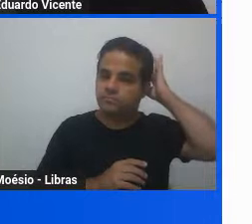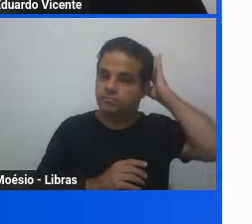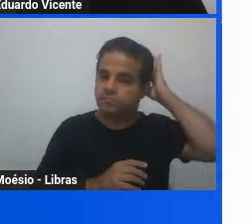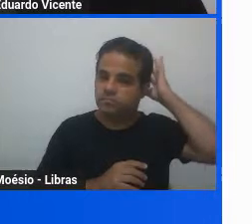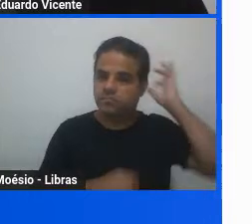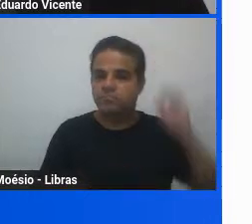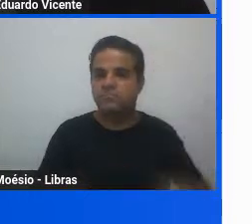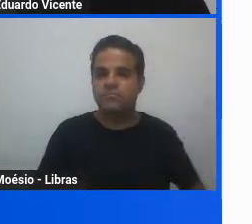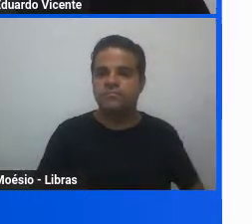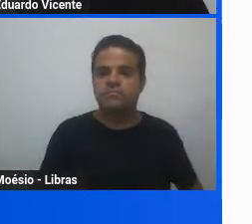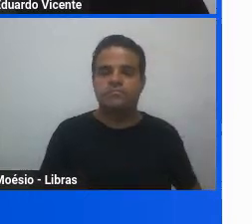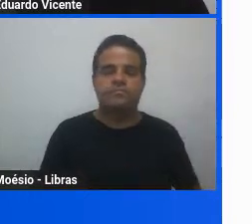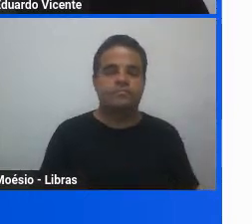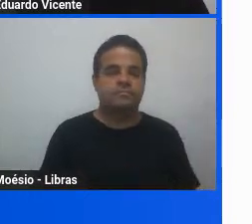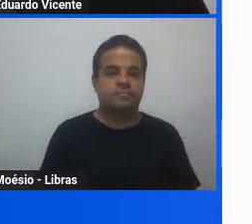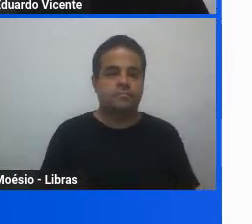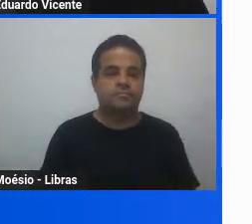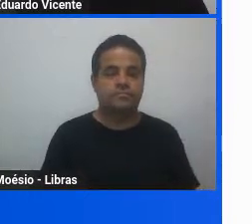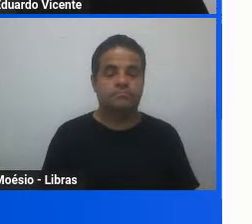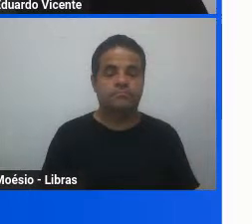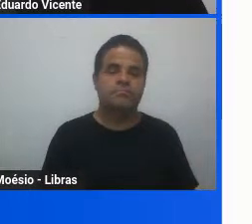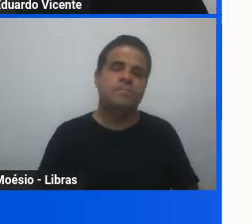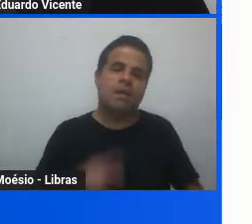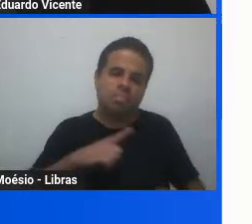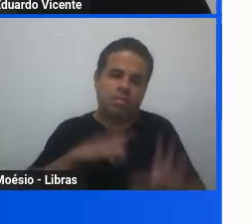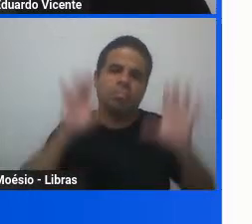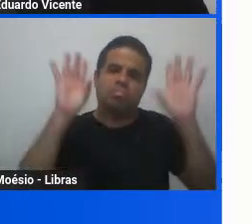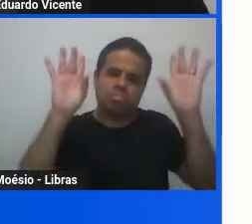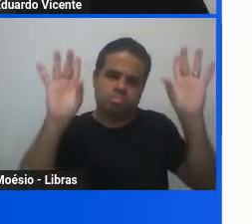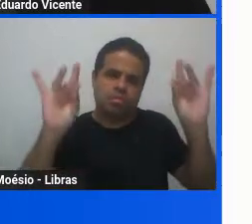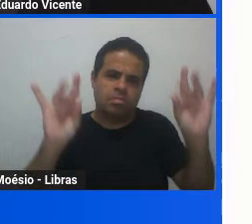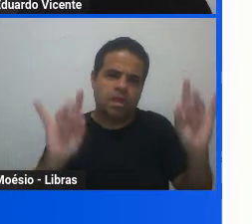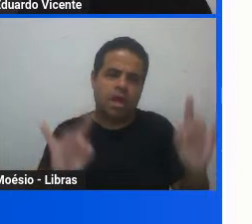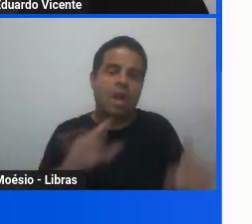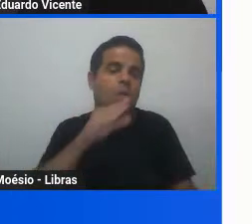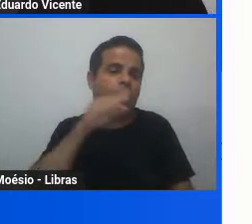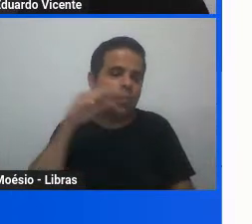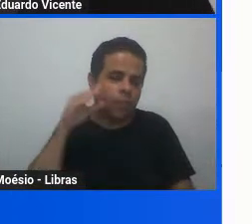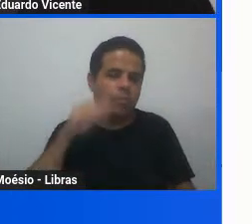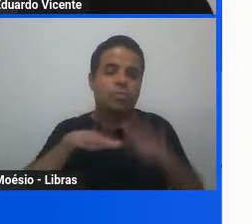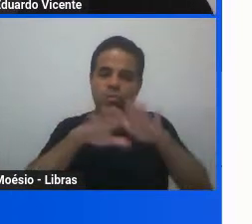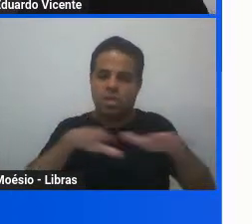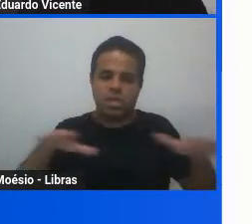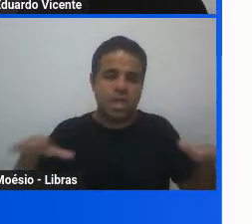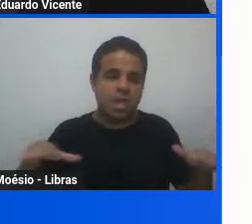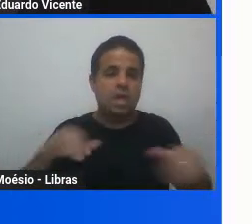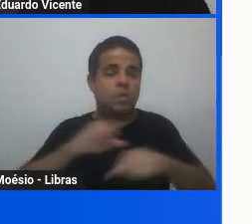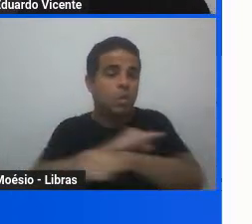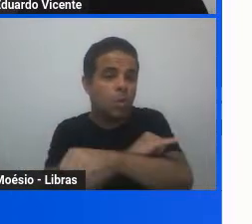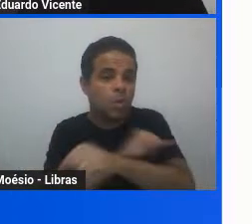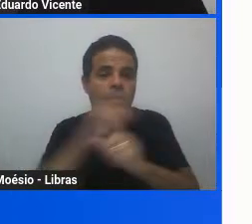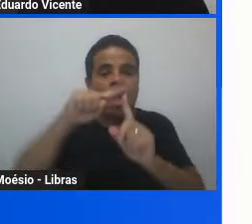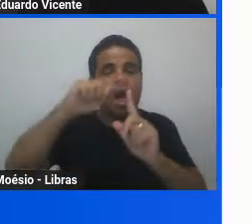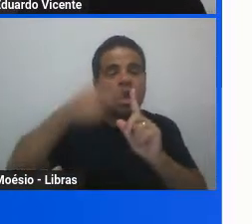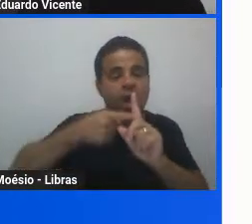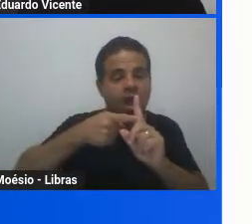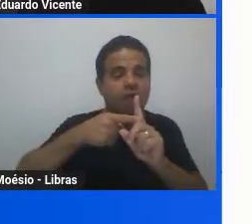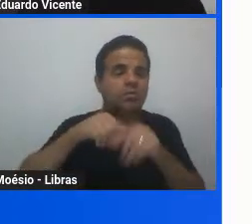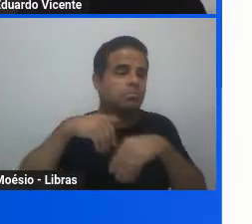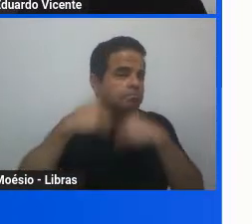técnica, ela tem as suas particularidades no adulto, na criança, no obeso, na grávida ou em si